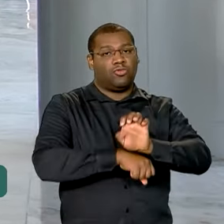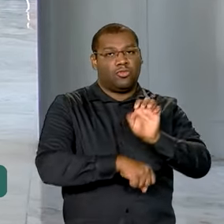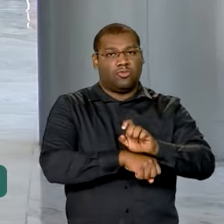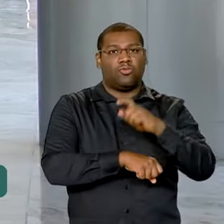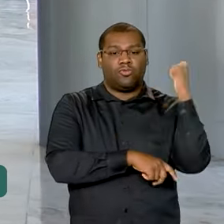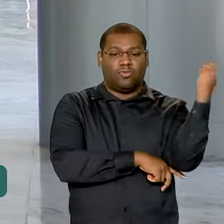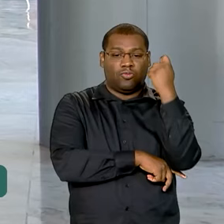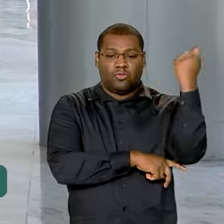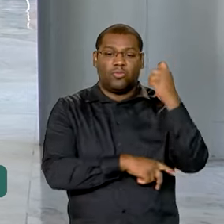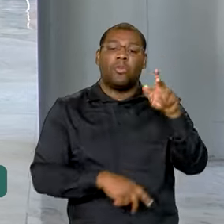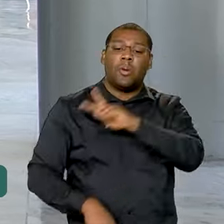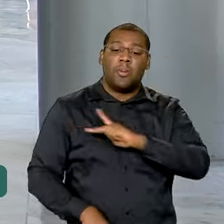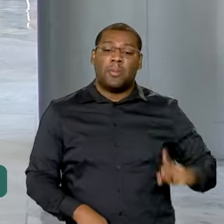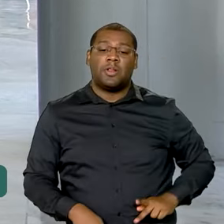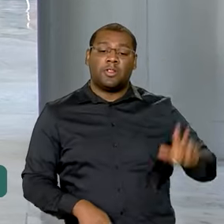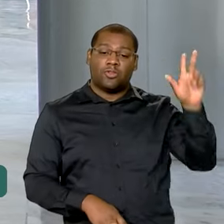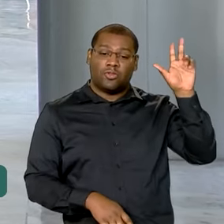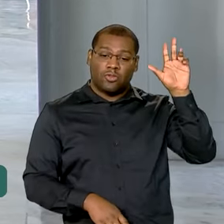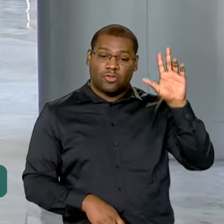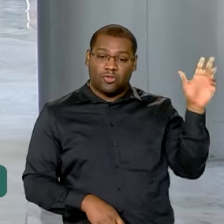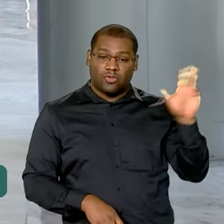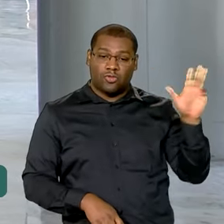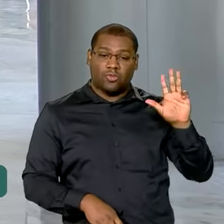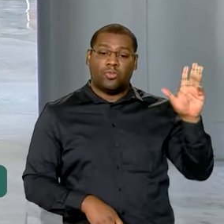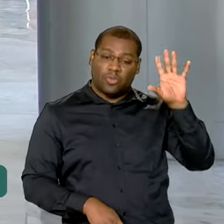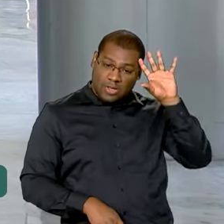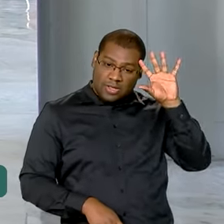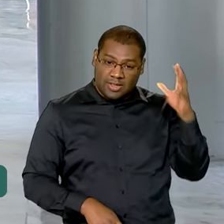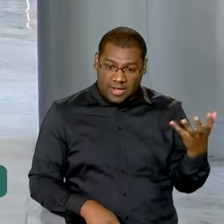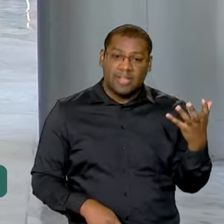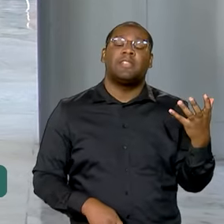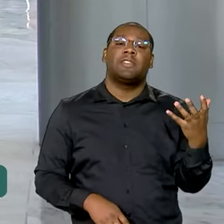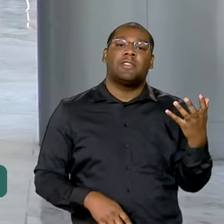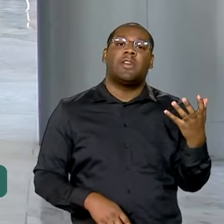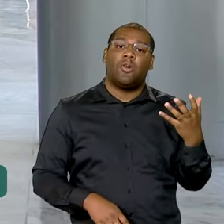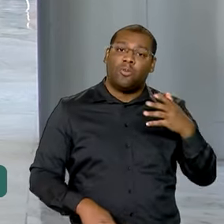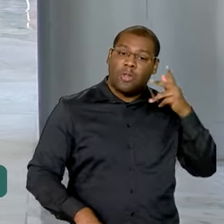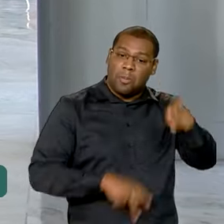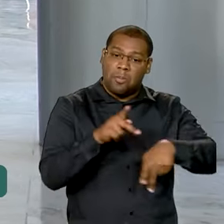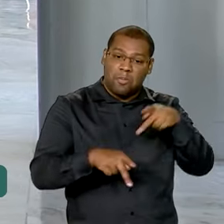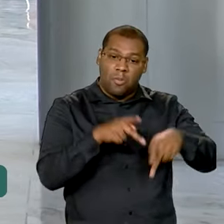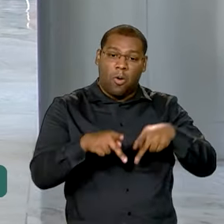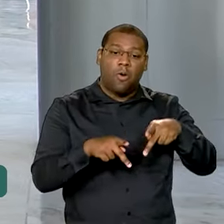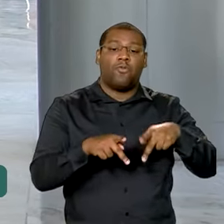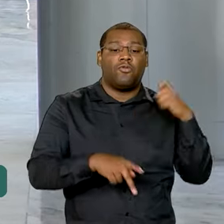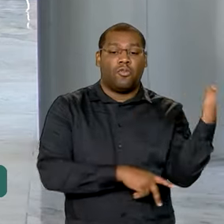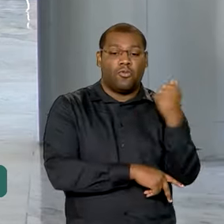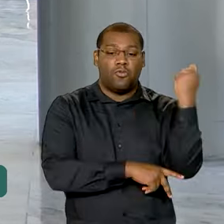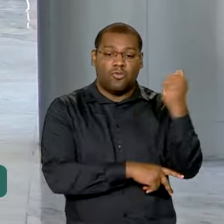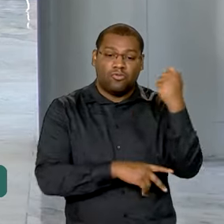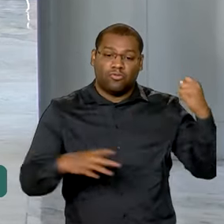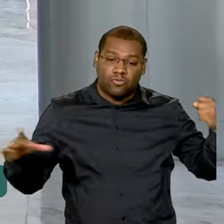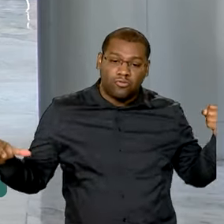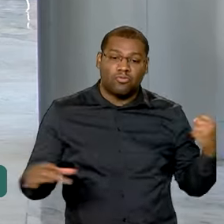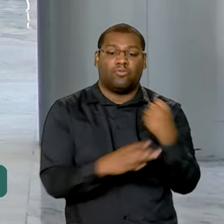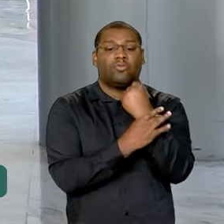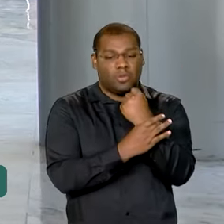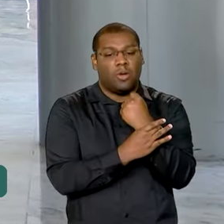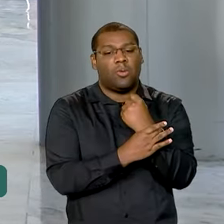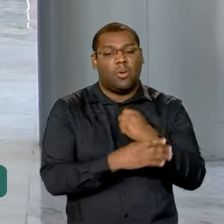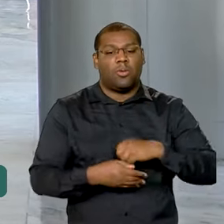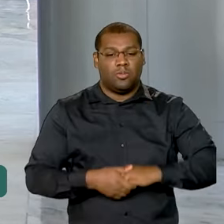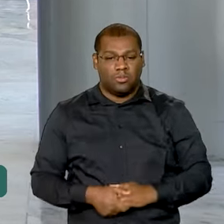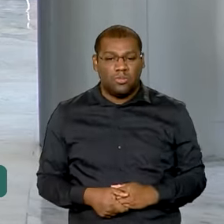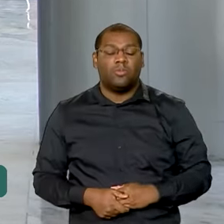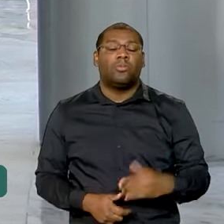do presidente Lula para garantir toda a assistência necessária ao povo gaúcho. E uma outra informação, Vanessa, é